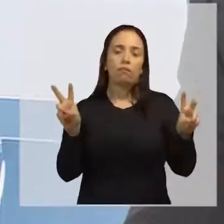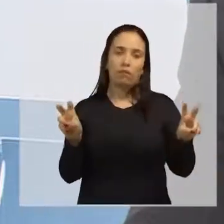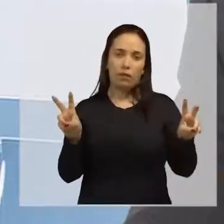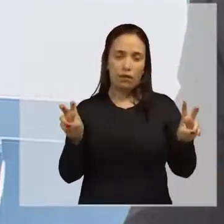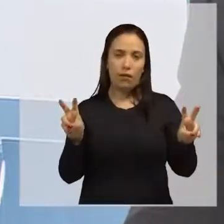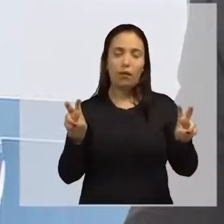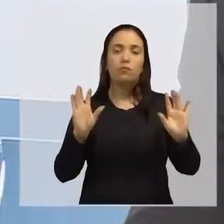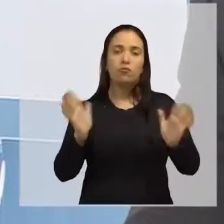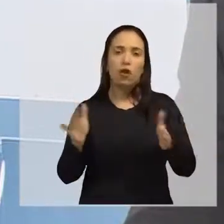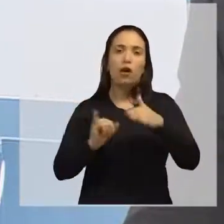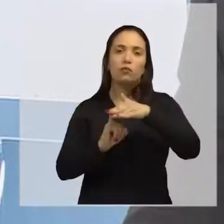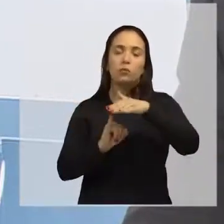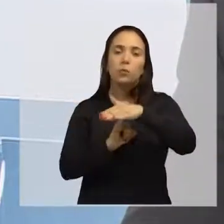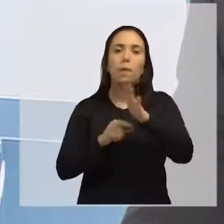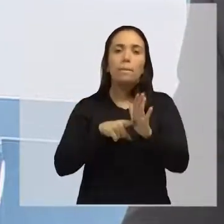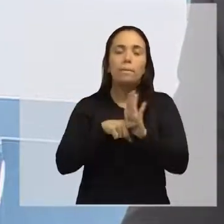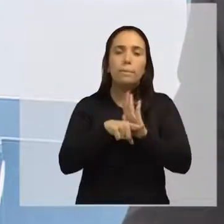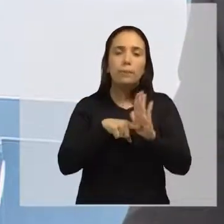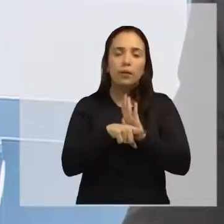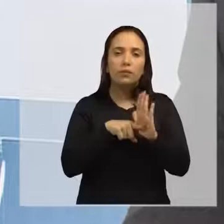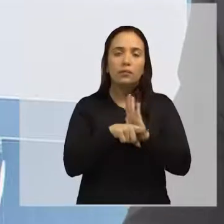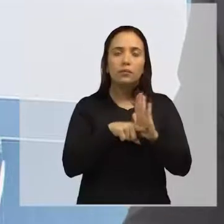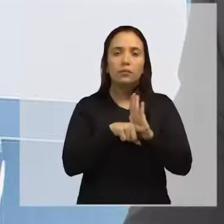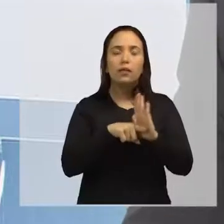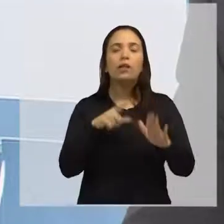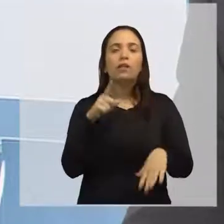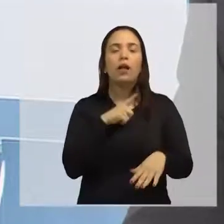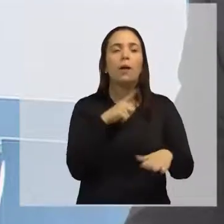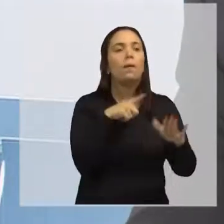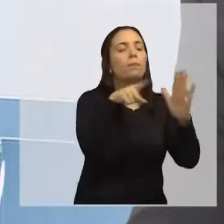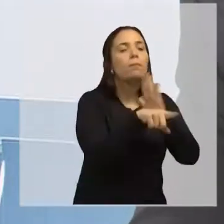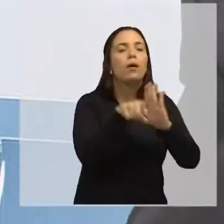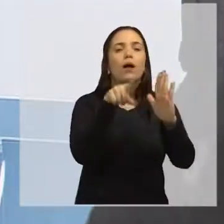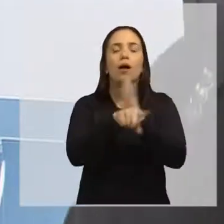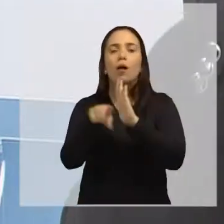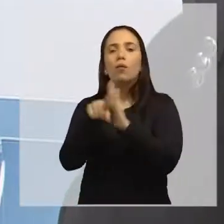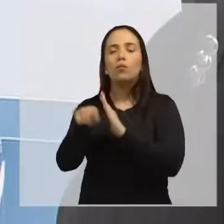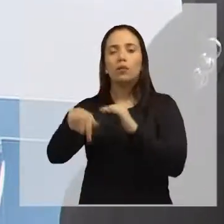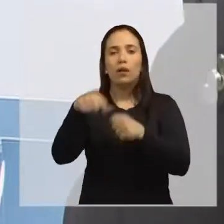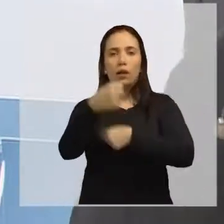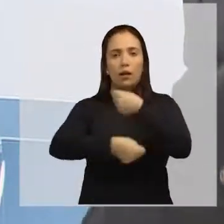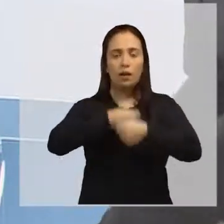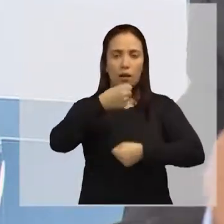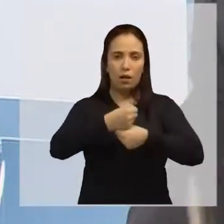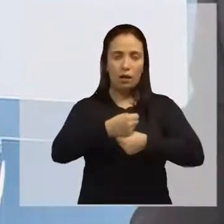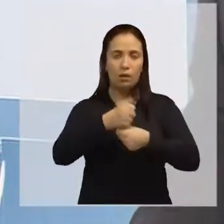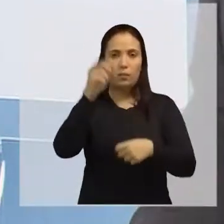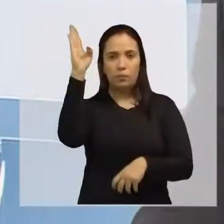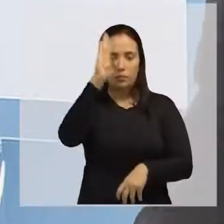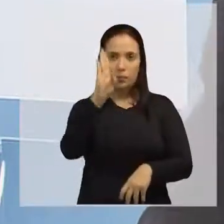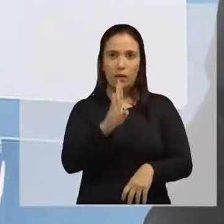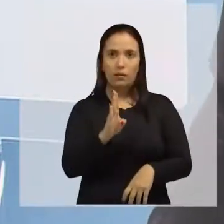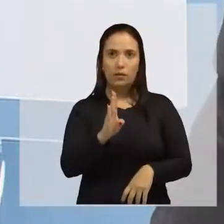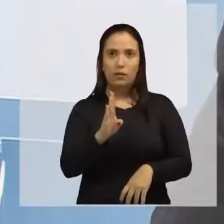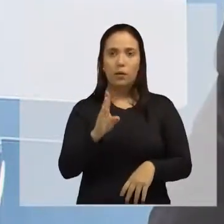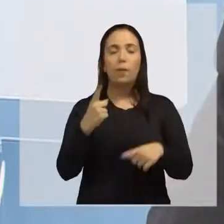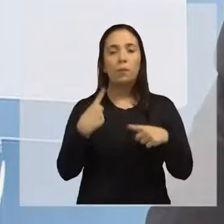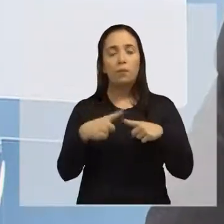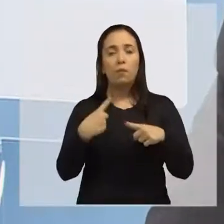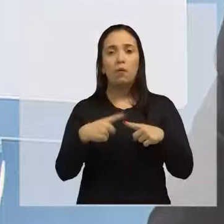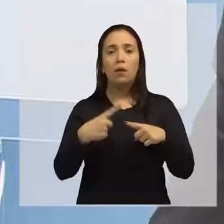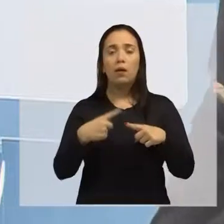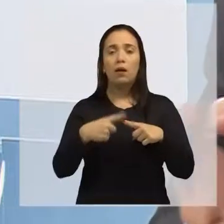inclusive Instituto de Pesquisas, foram identificar o que estava acontecendo esse ano no nosso país, em que há